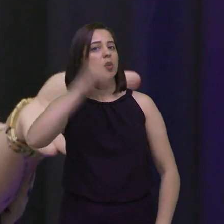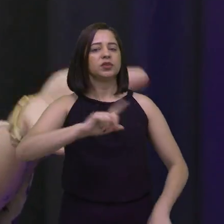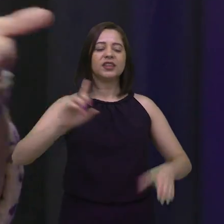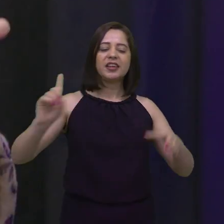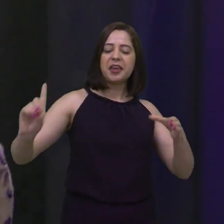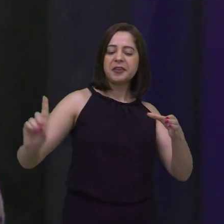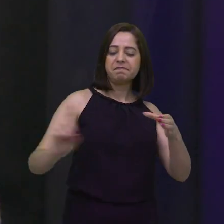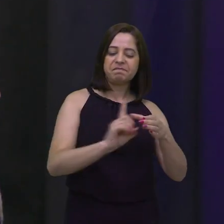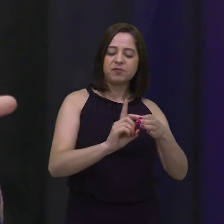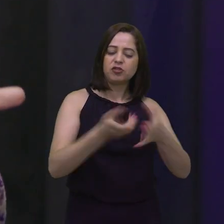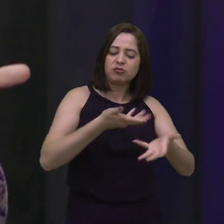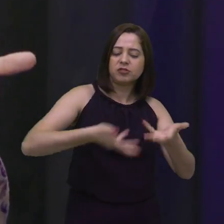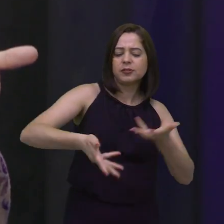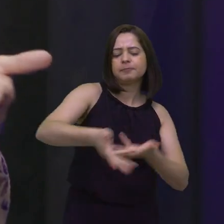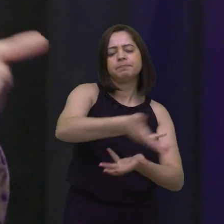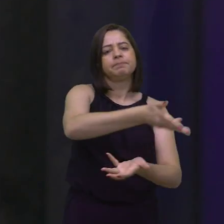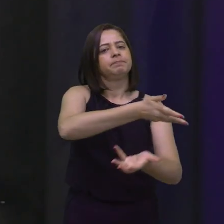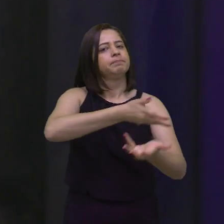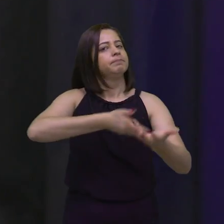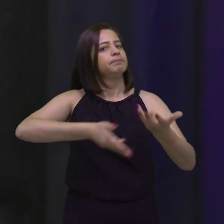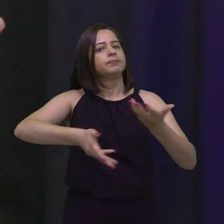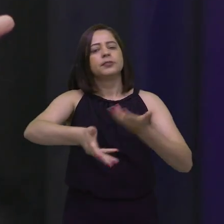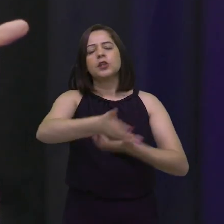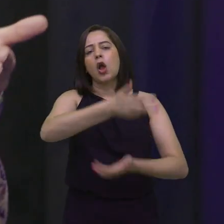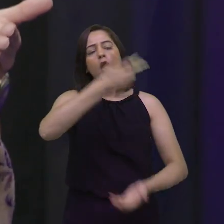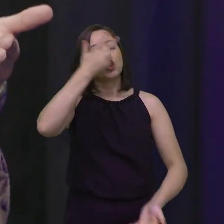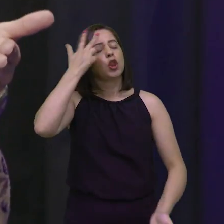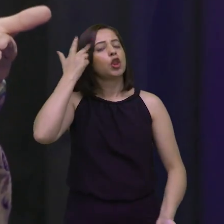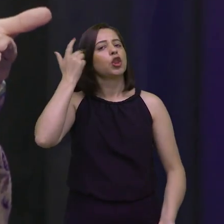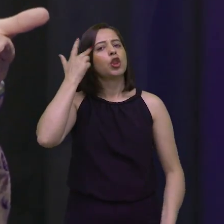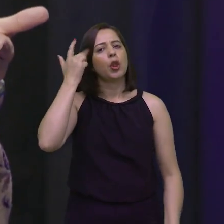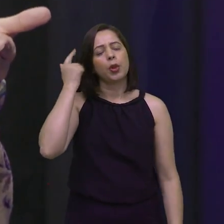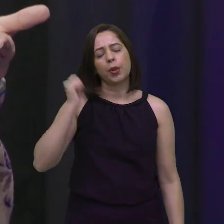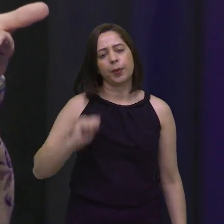o mais próximo da normalidade,